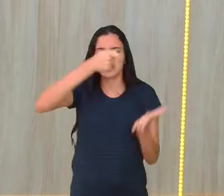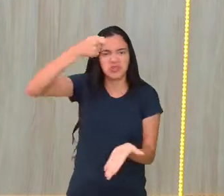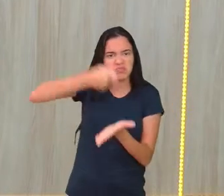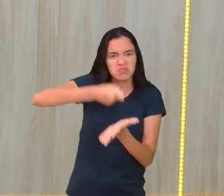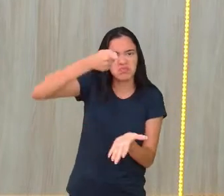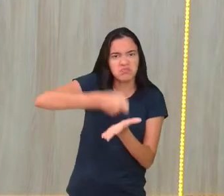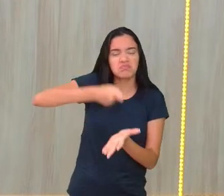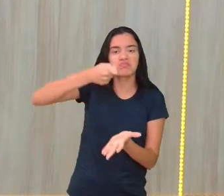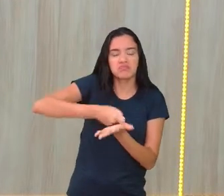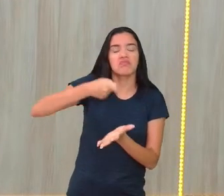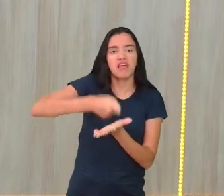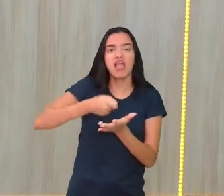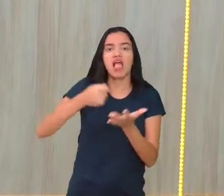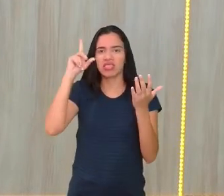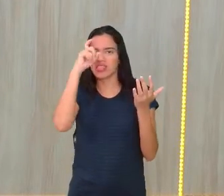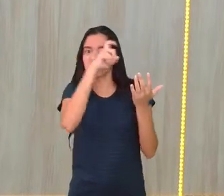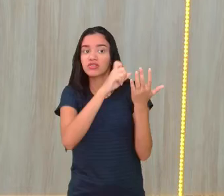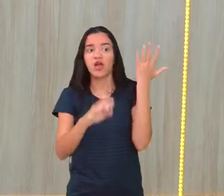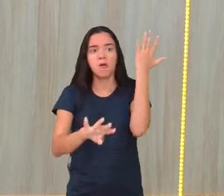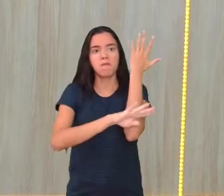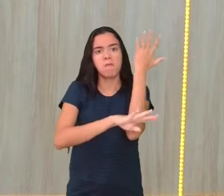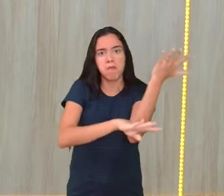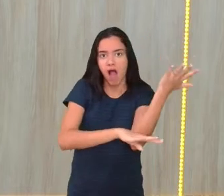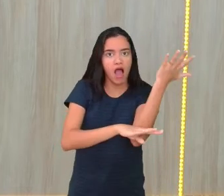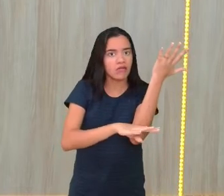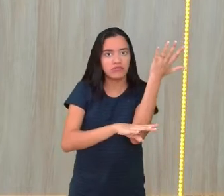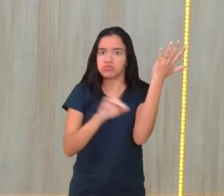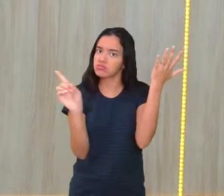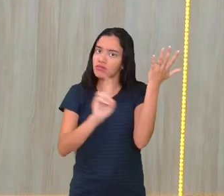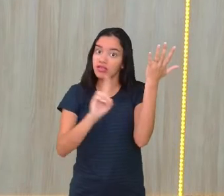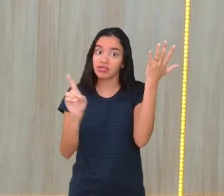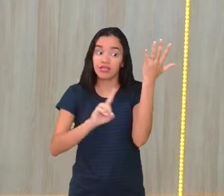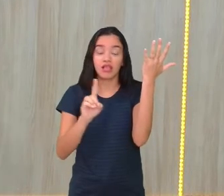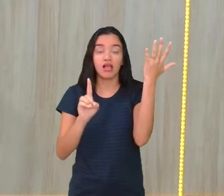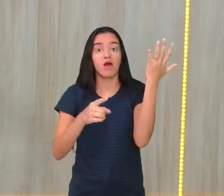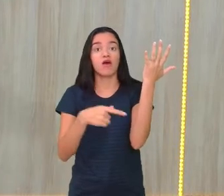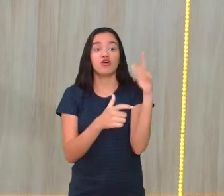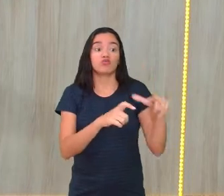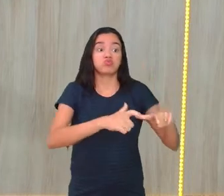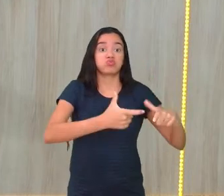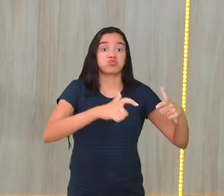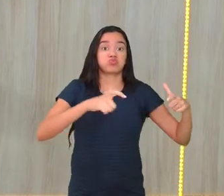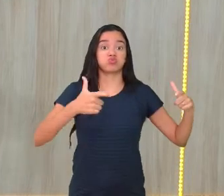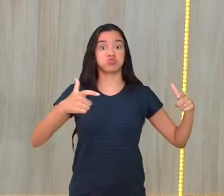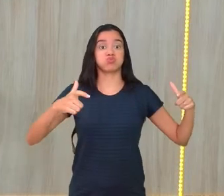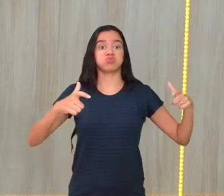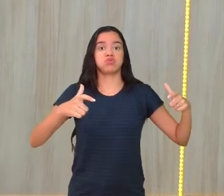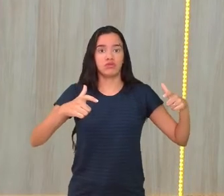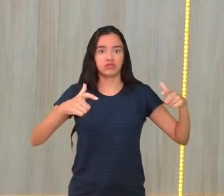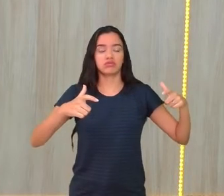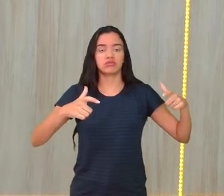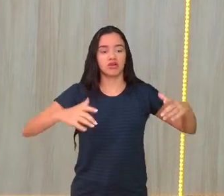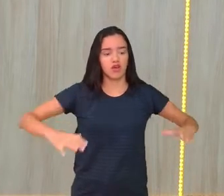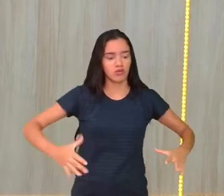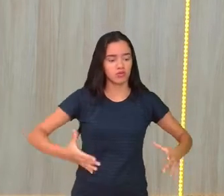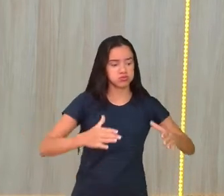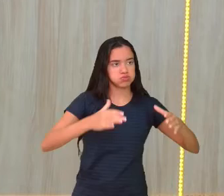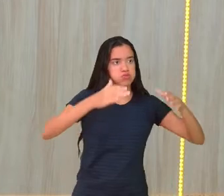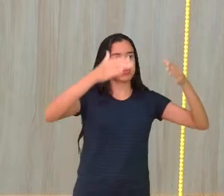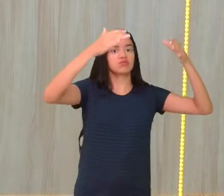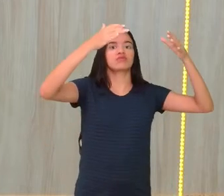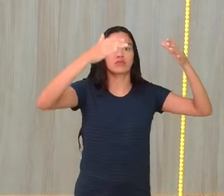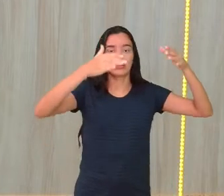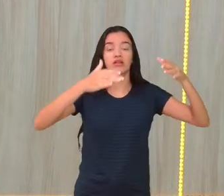Resistentes, isso. Eram árvores, né, que tinham raízes profundas ali e um tronco bem largo, né, e que